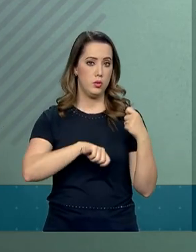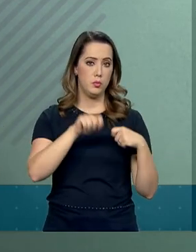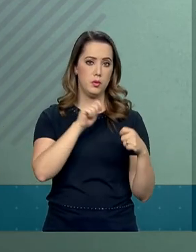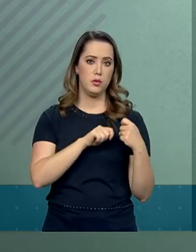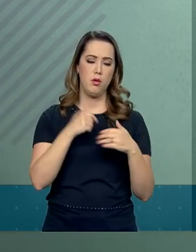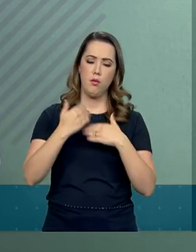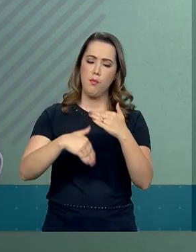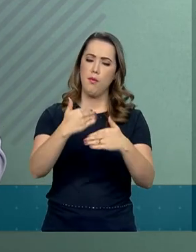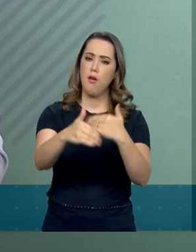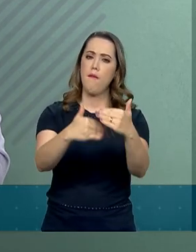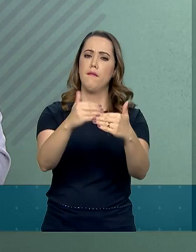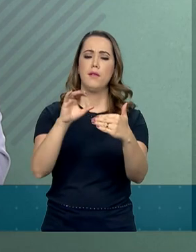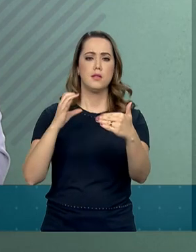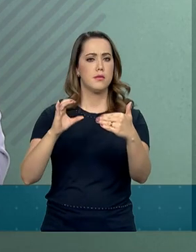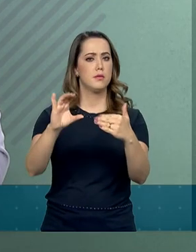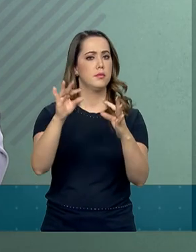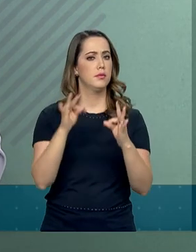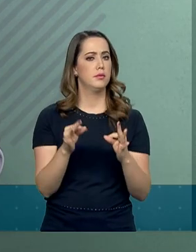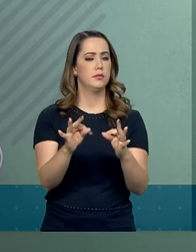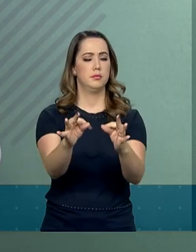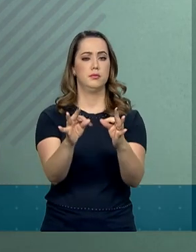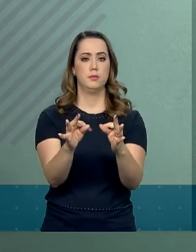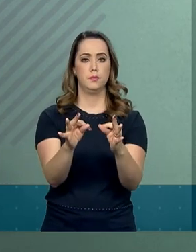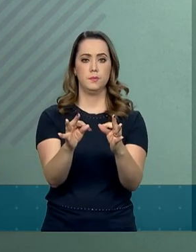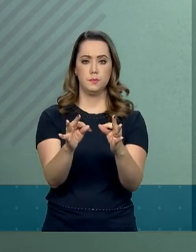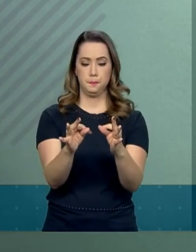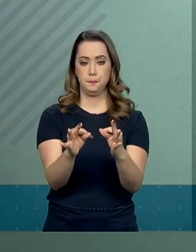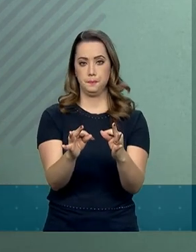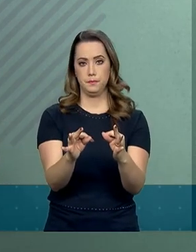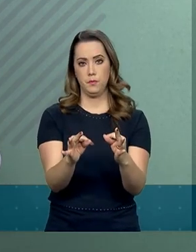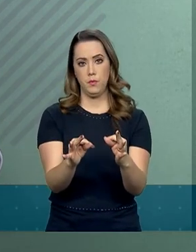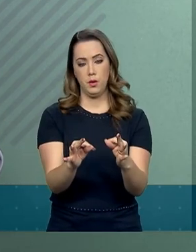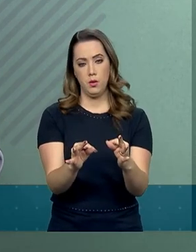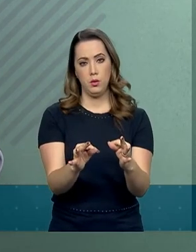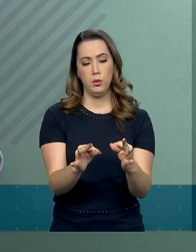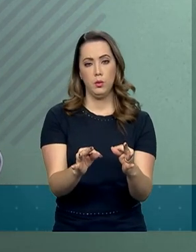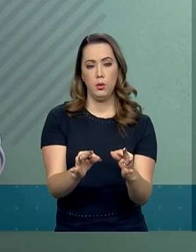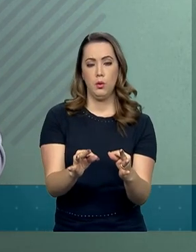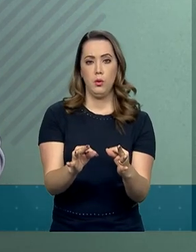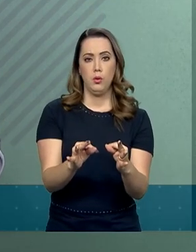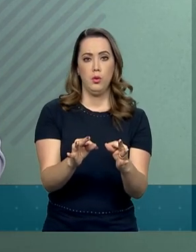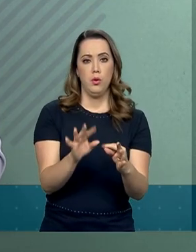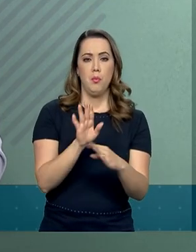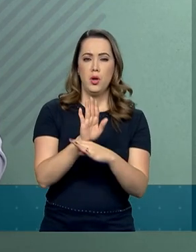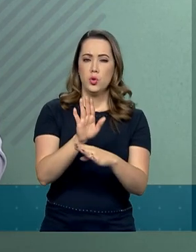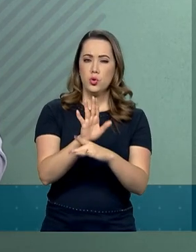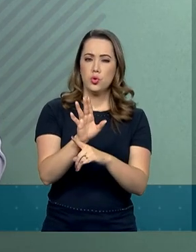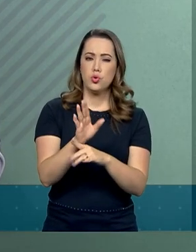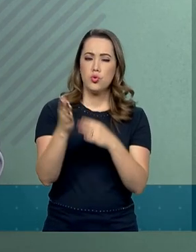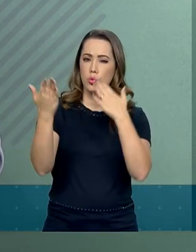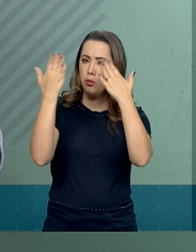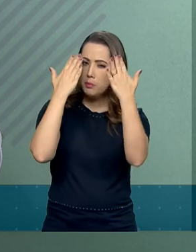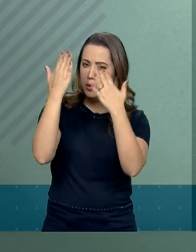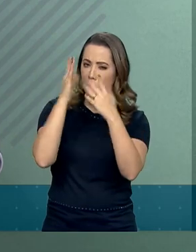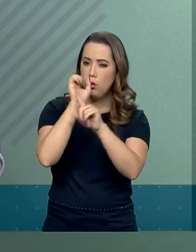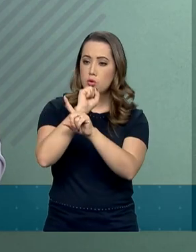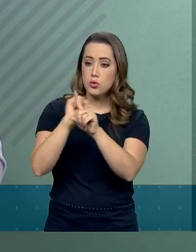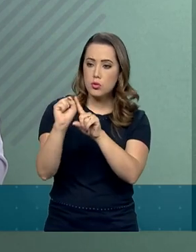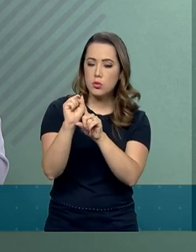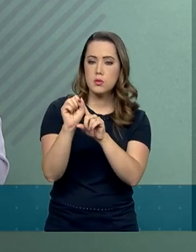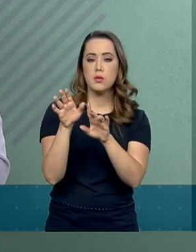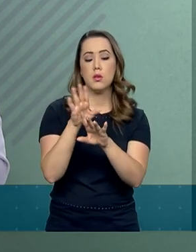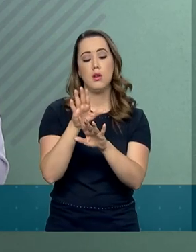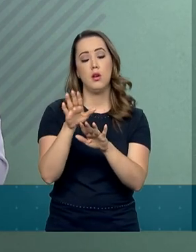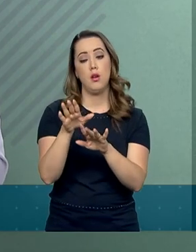avanço da ciência e tecnologia é um suporte psicossocial a essa sociedade um